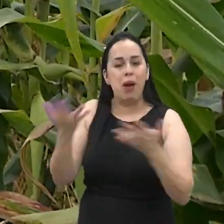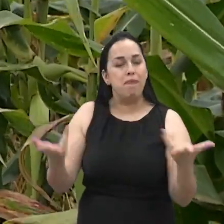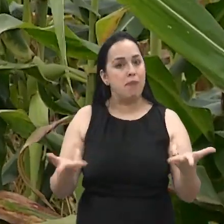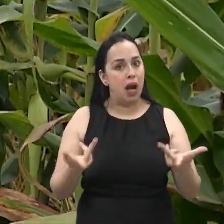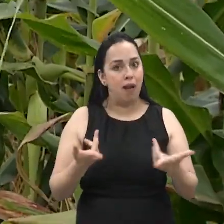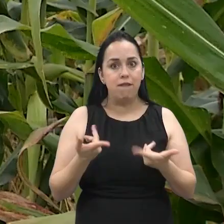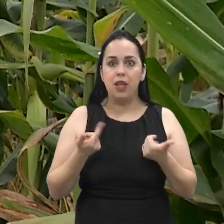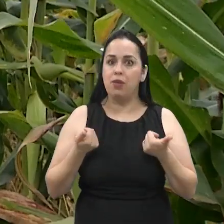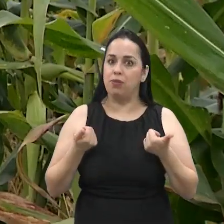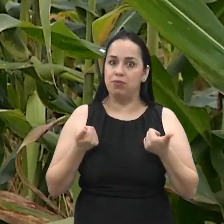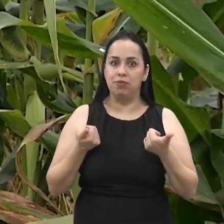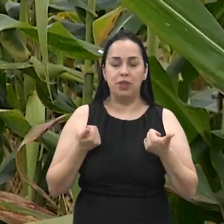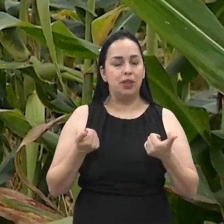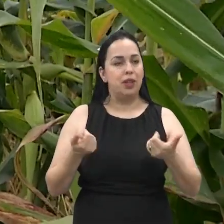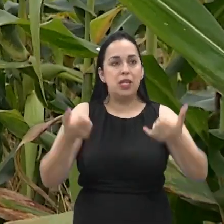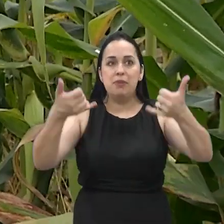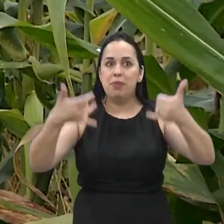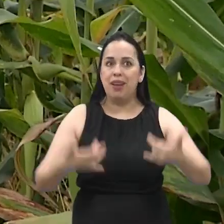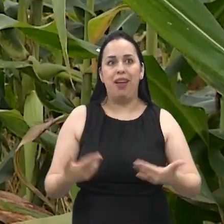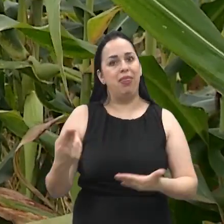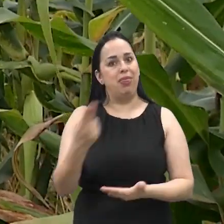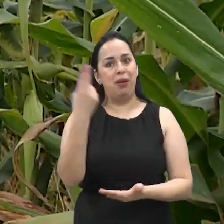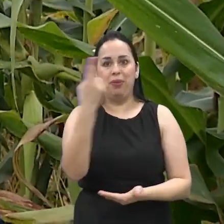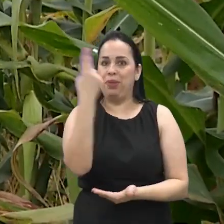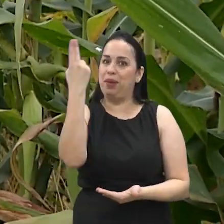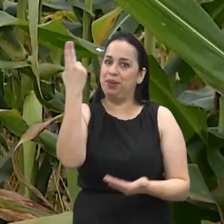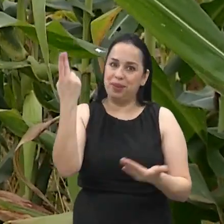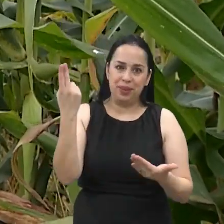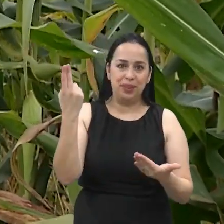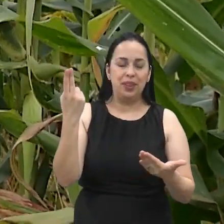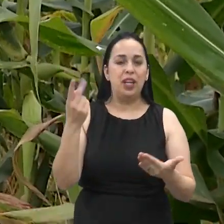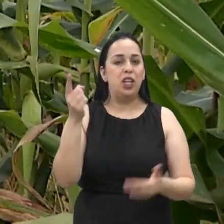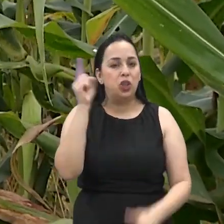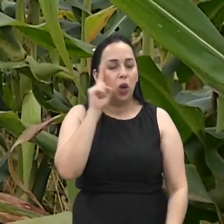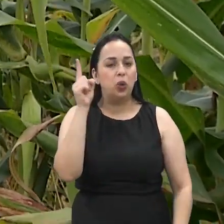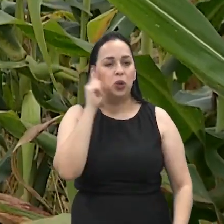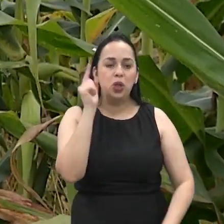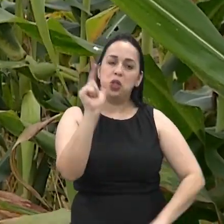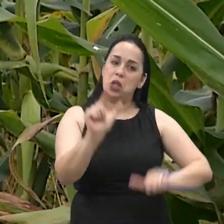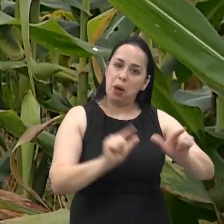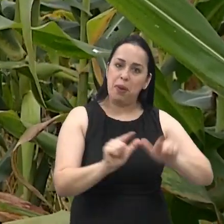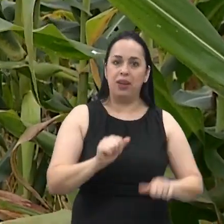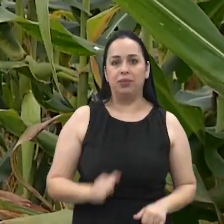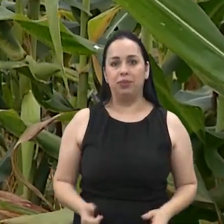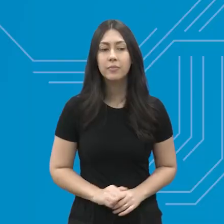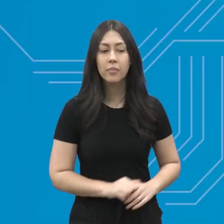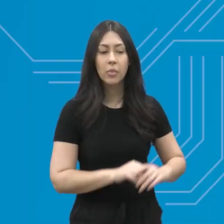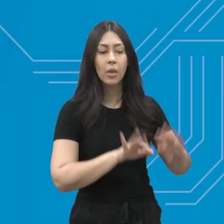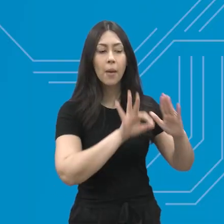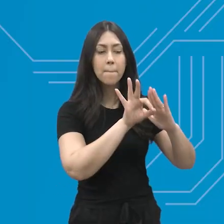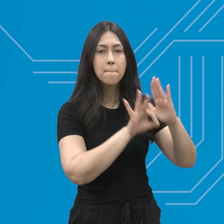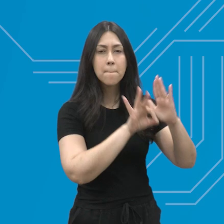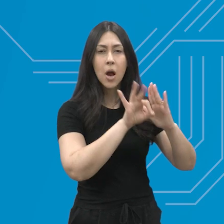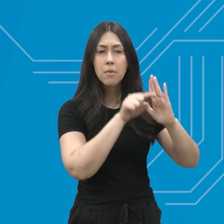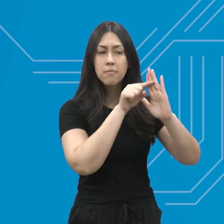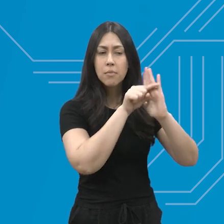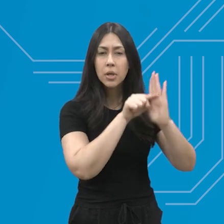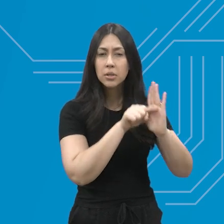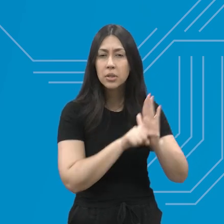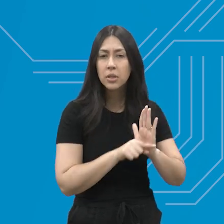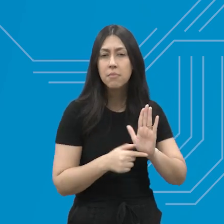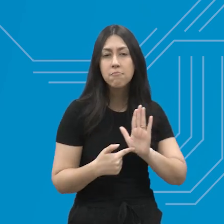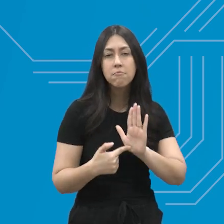famílias, sabe? Então é algo que não tem como explicar, é inexplicável estar aqui todos os dias gerando alimento. Estimativas do